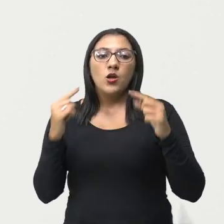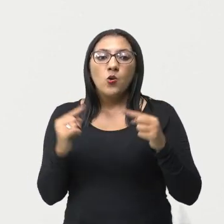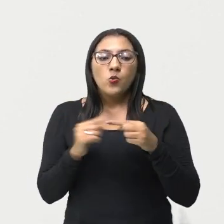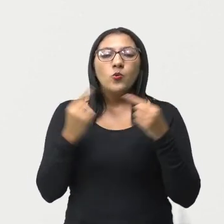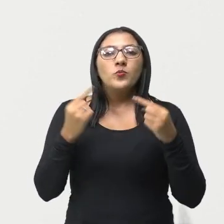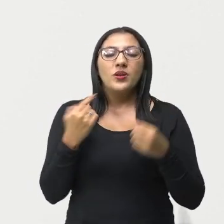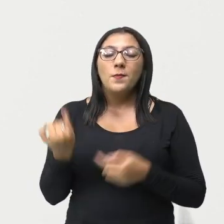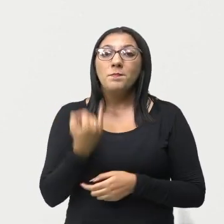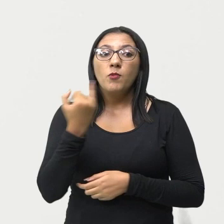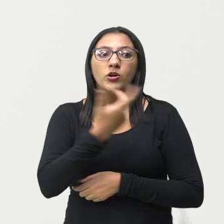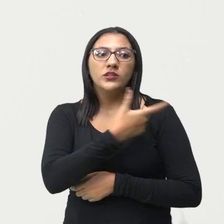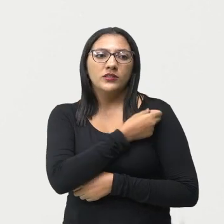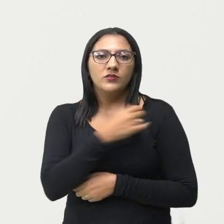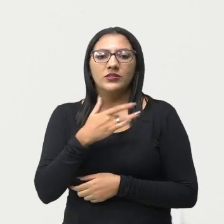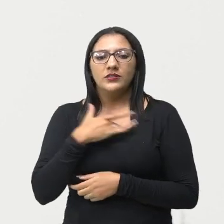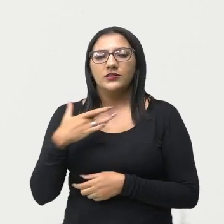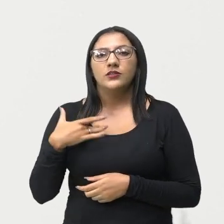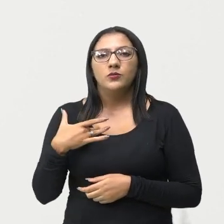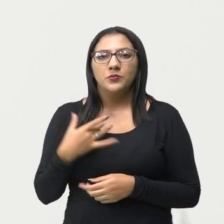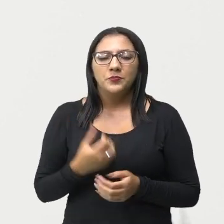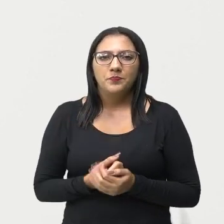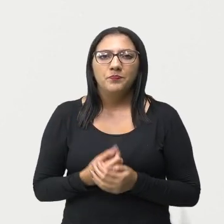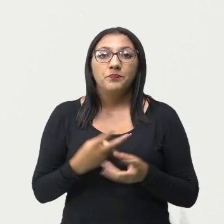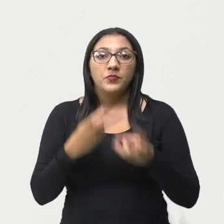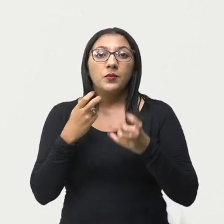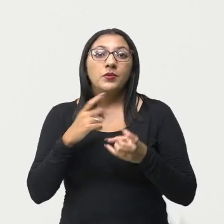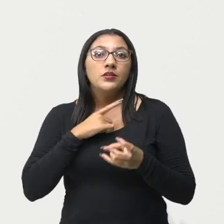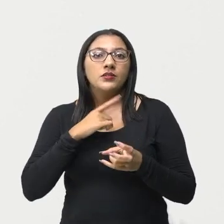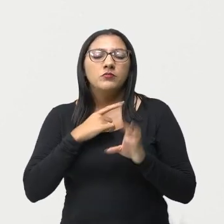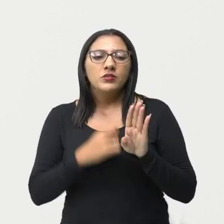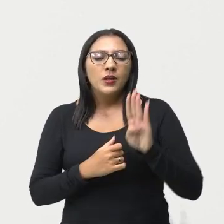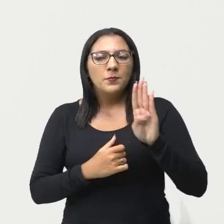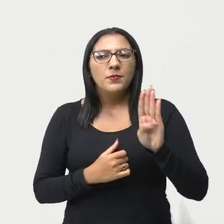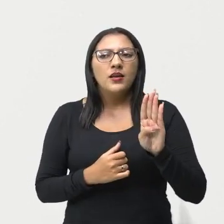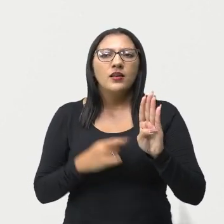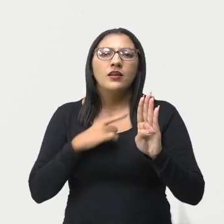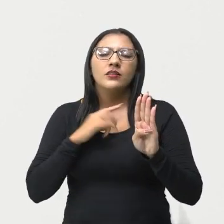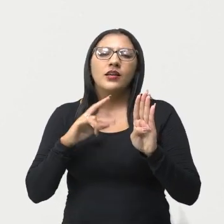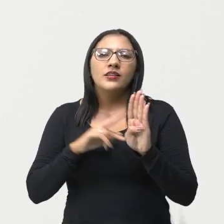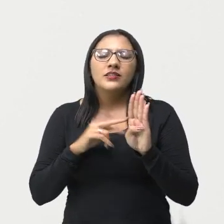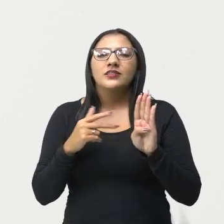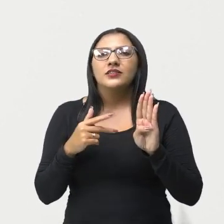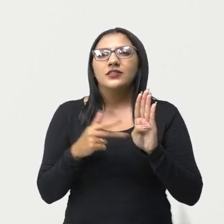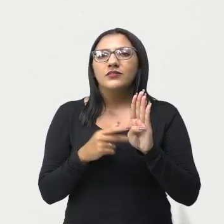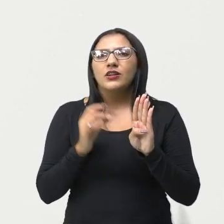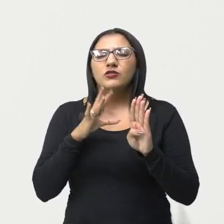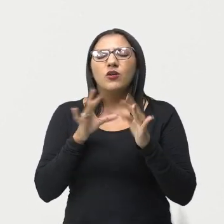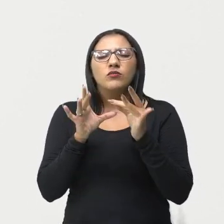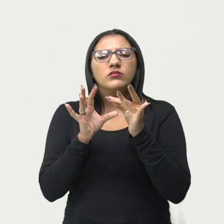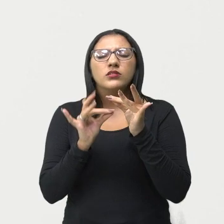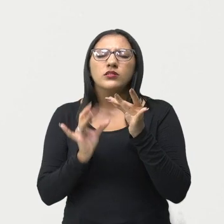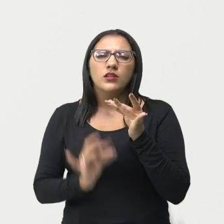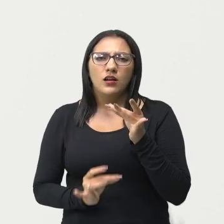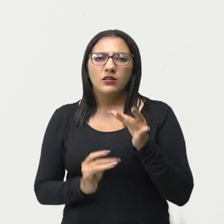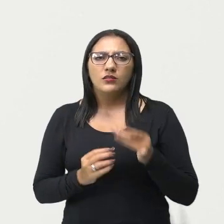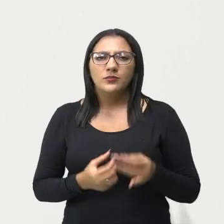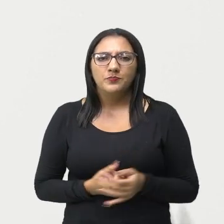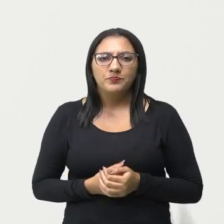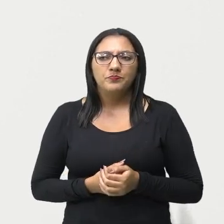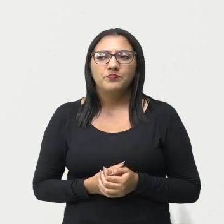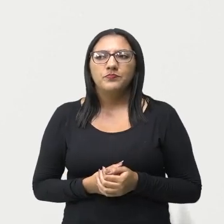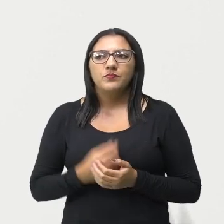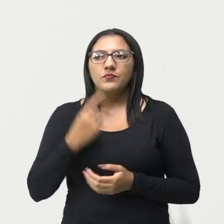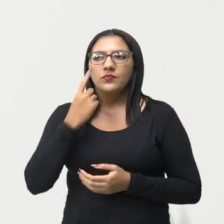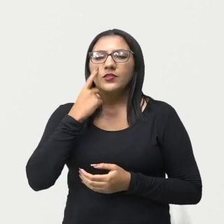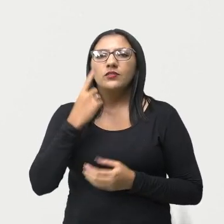vidas. Então, observem que a letra B seria uma informação secundária e não a informação principal. Olha só, como